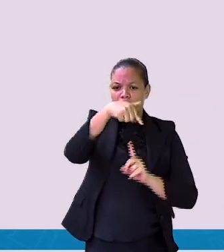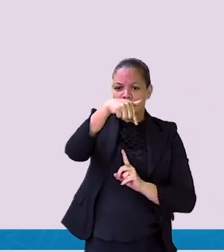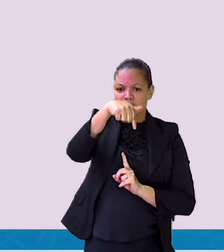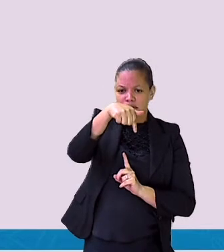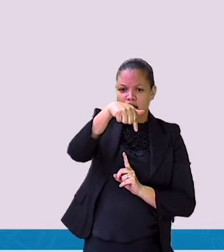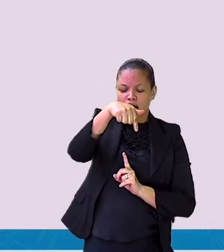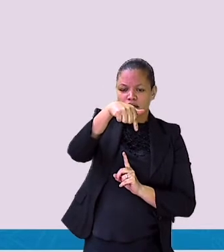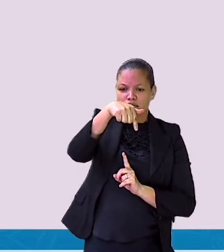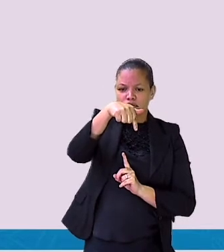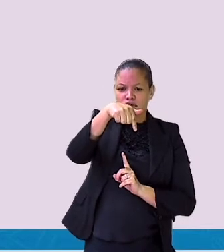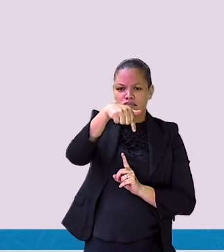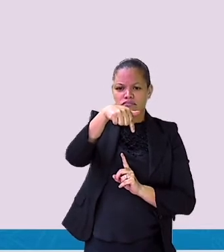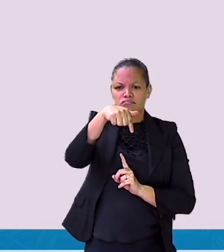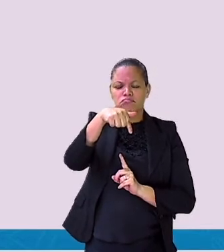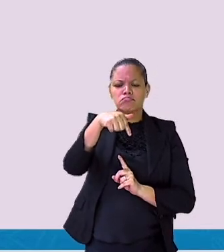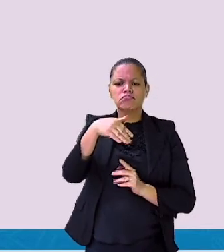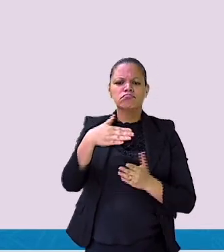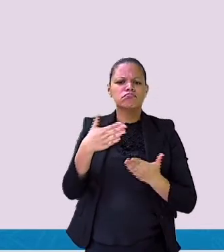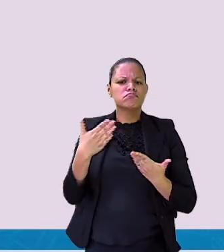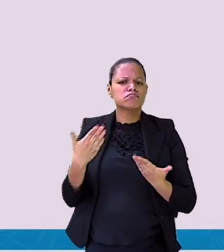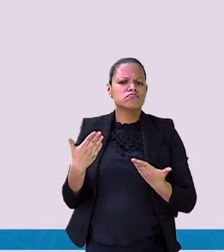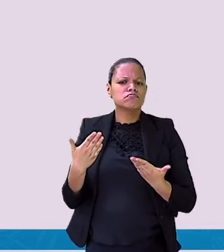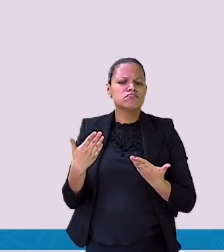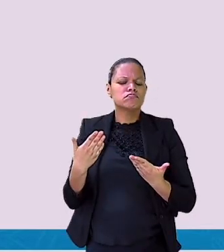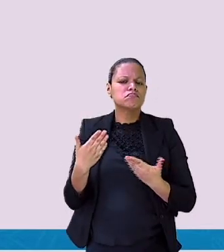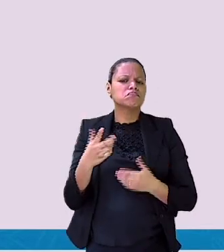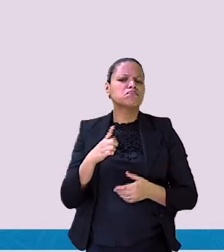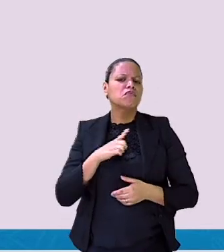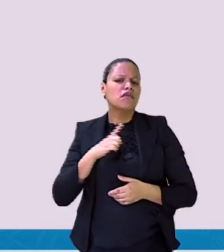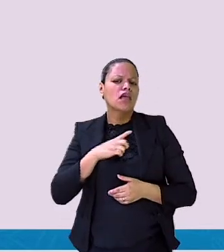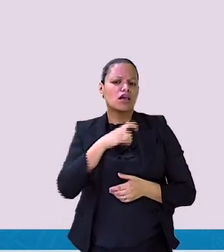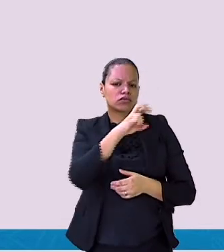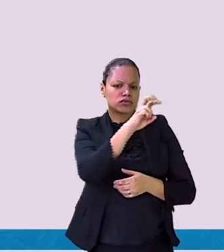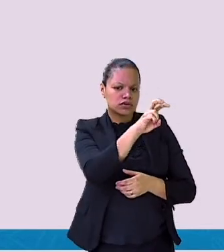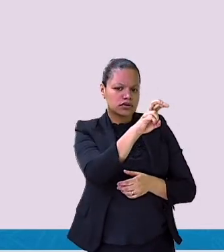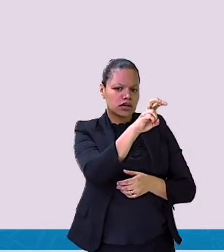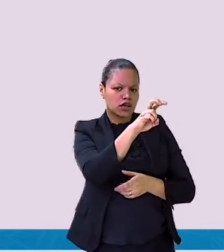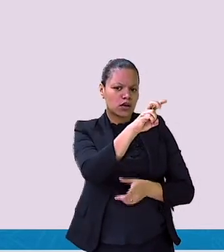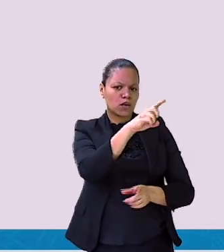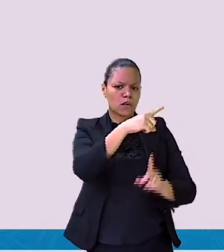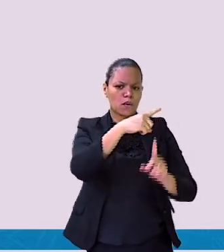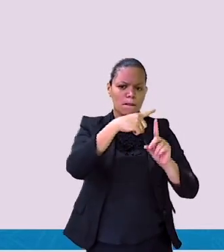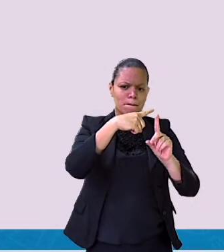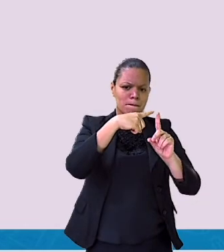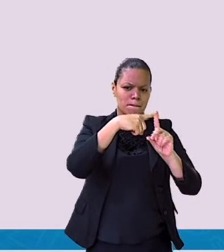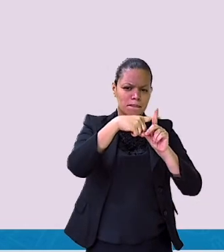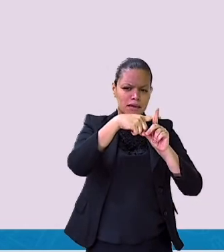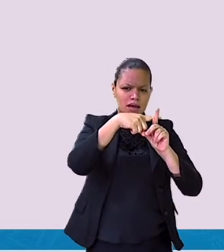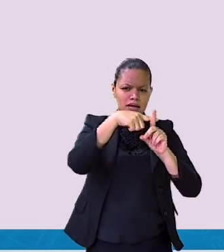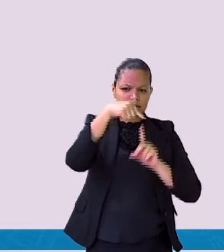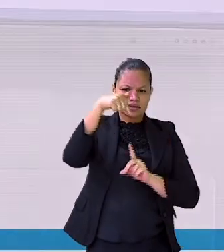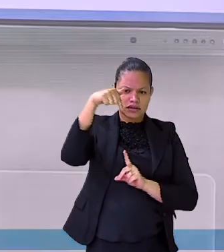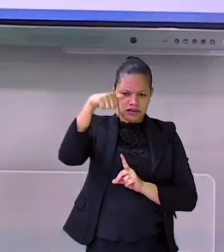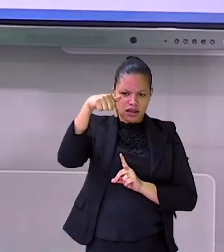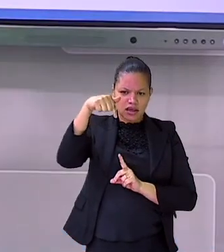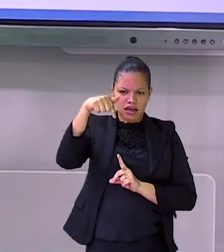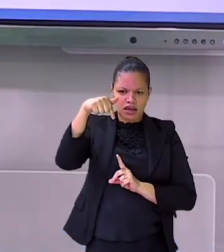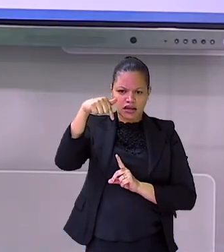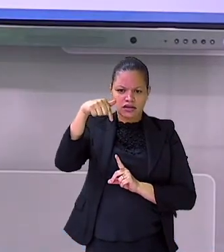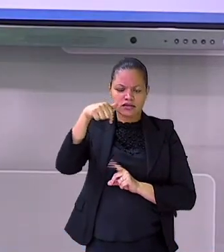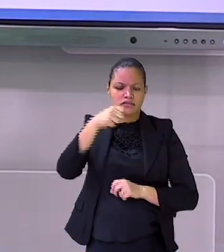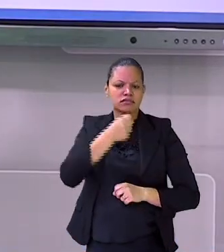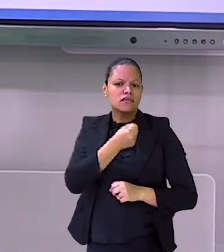dá aí? Vamos somar? Eu tenho 5. Vou somar mais 7, 5, 6,